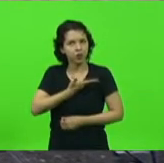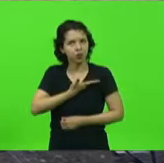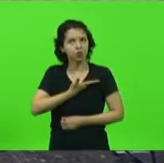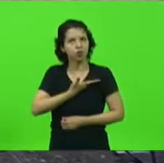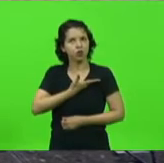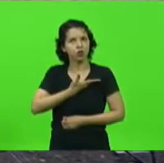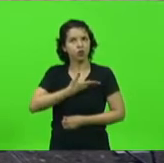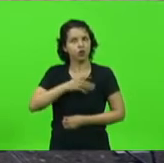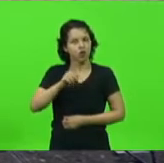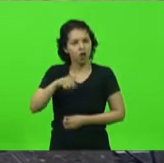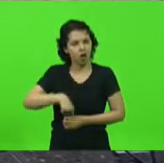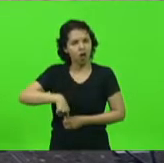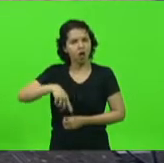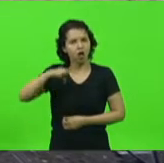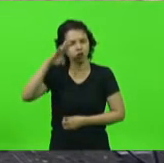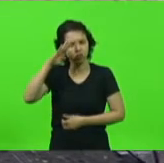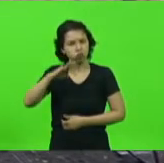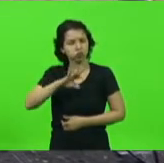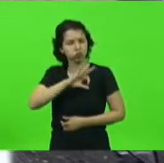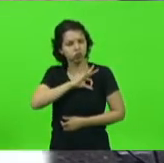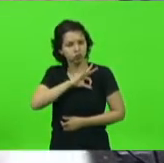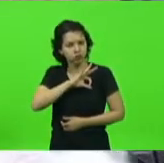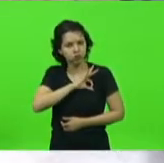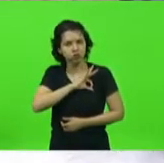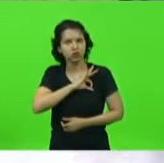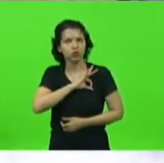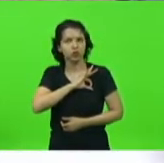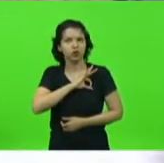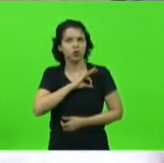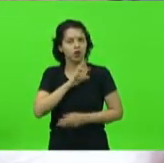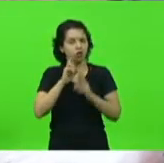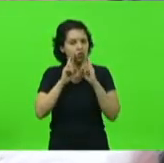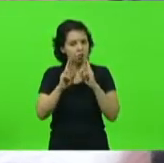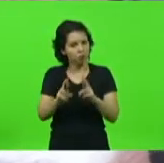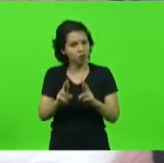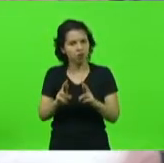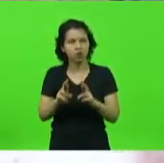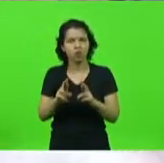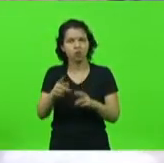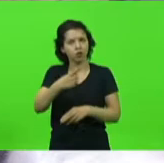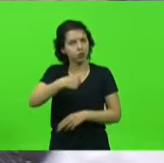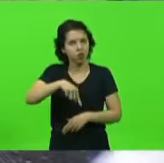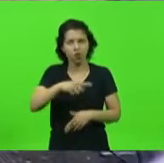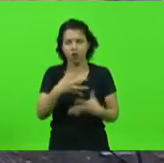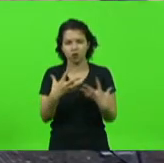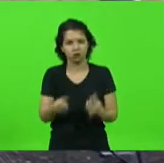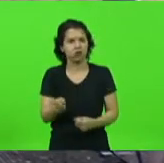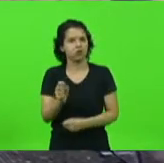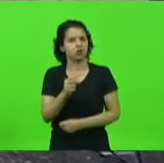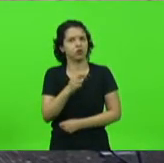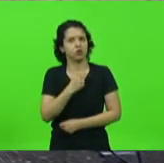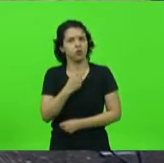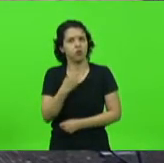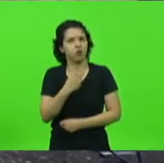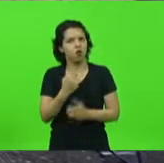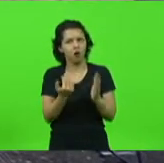são oficiais, mas com todo o respeito, nós não podemos aceitar um aumento tão brusco